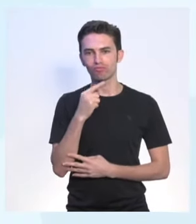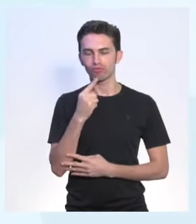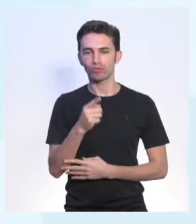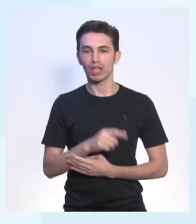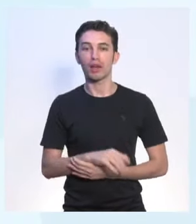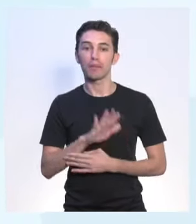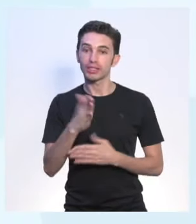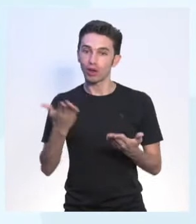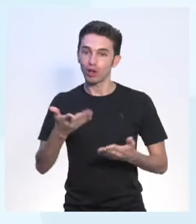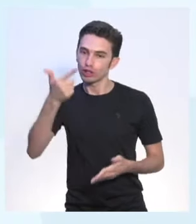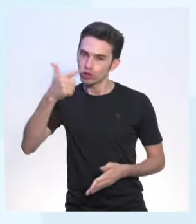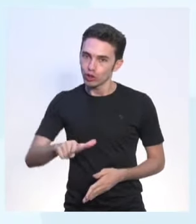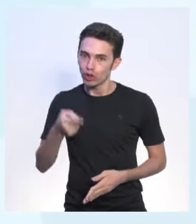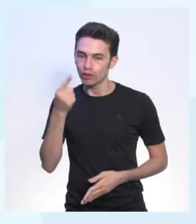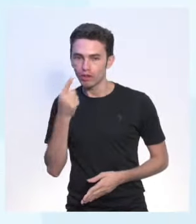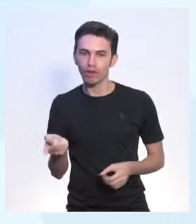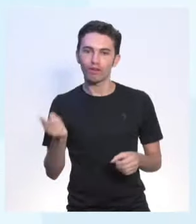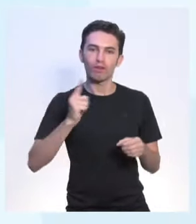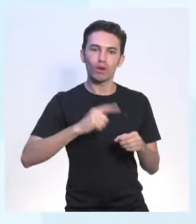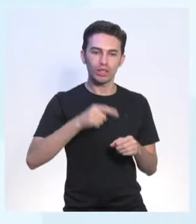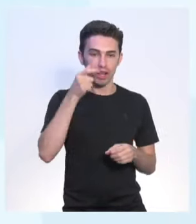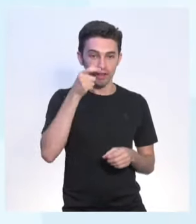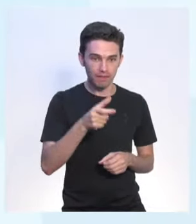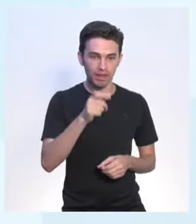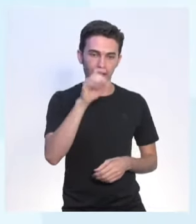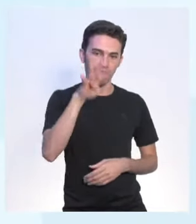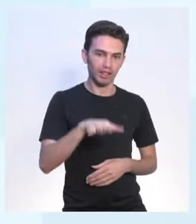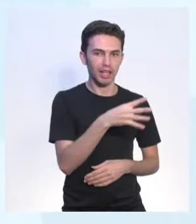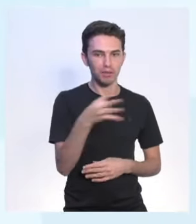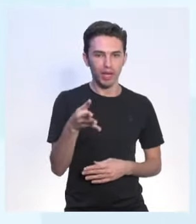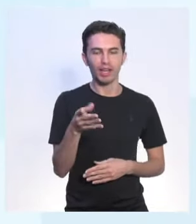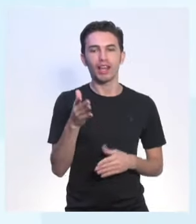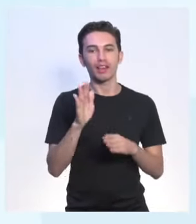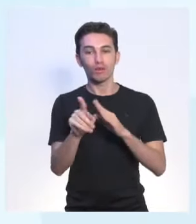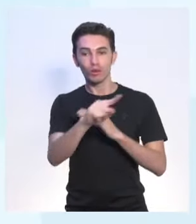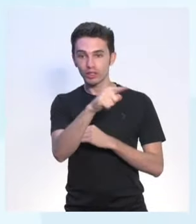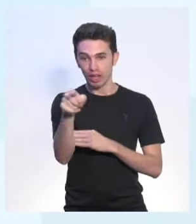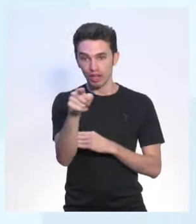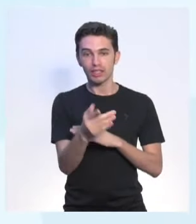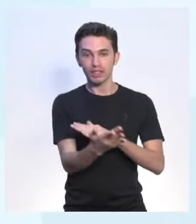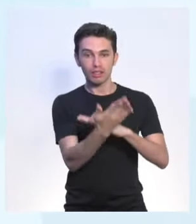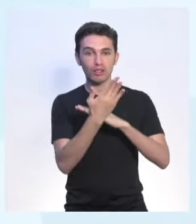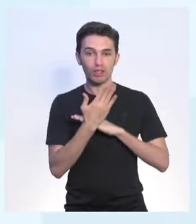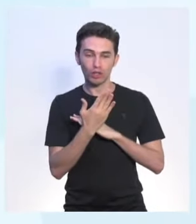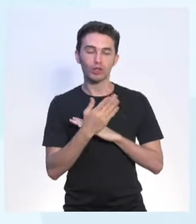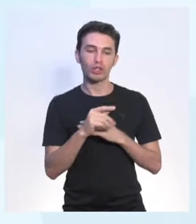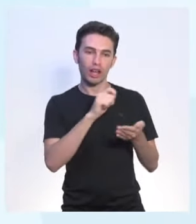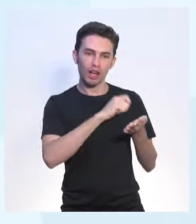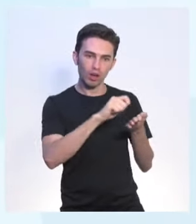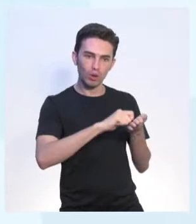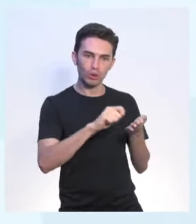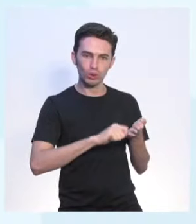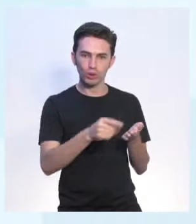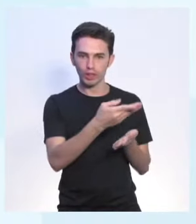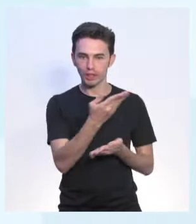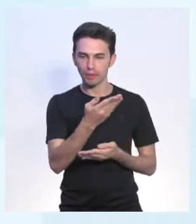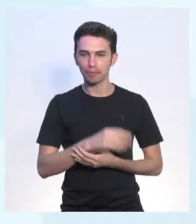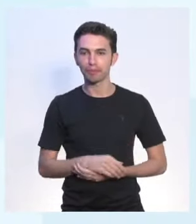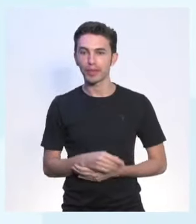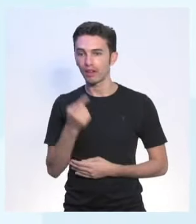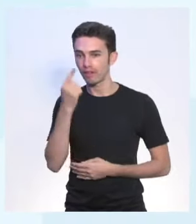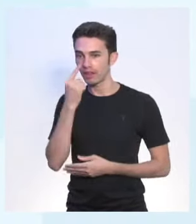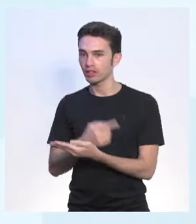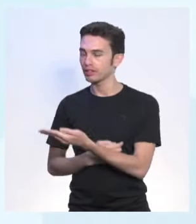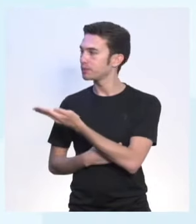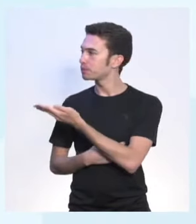tabela e vocês vão nos ajudar aí na construção dessa tabelinha. Então, na tela está aparecendo para vocês a seguinte